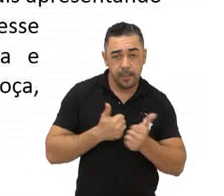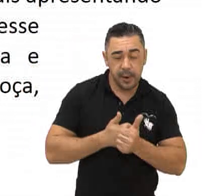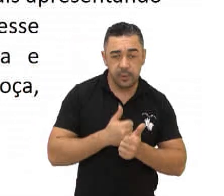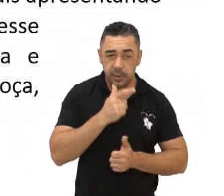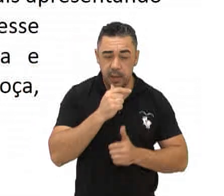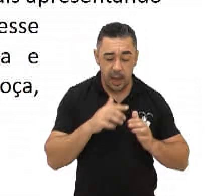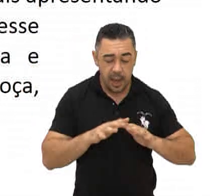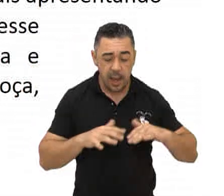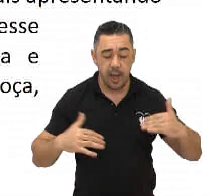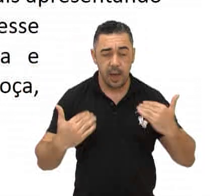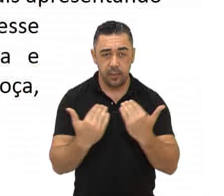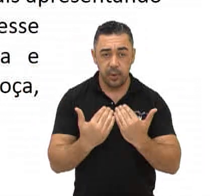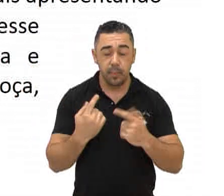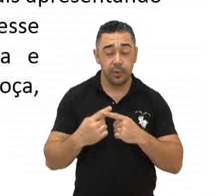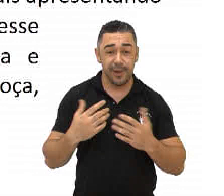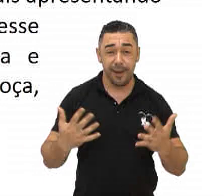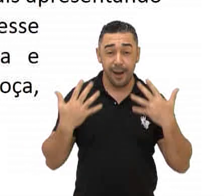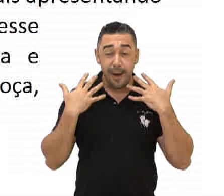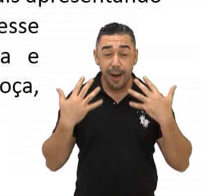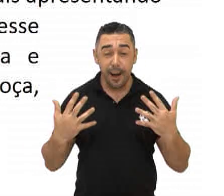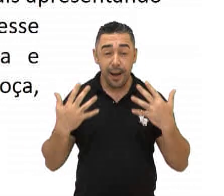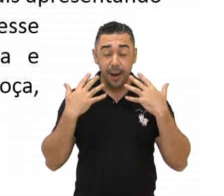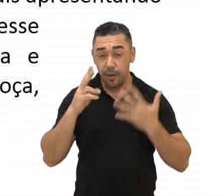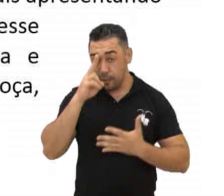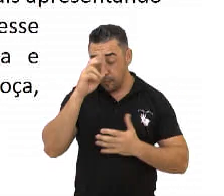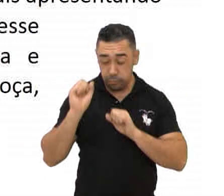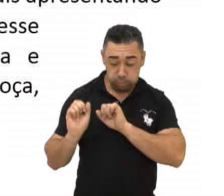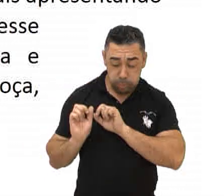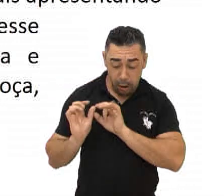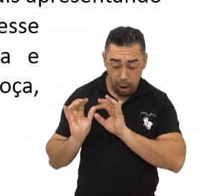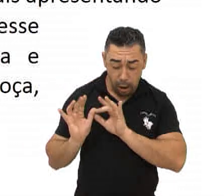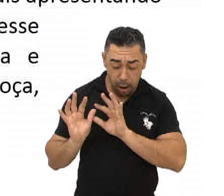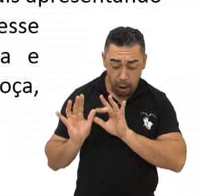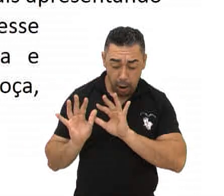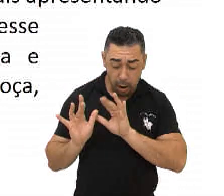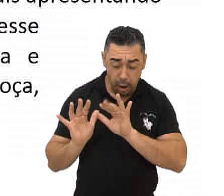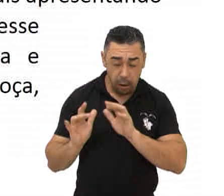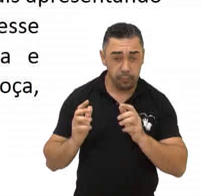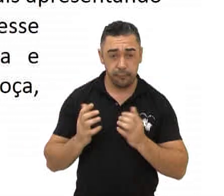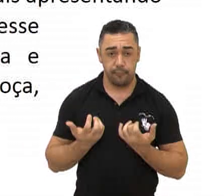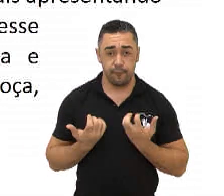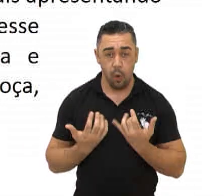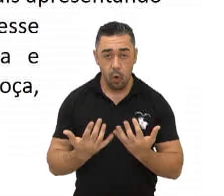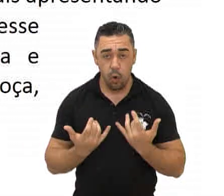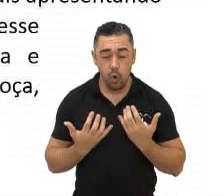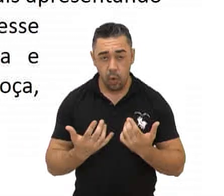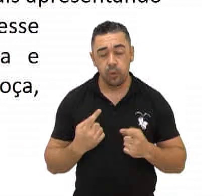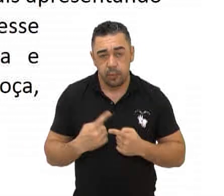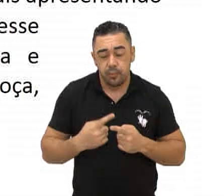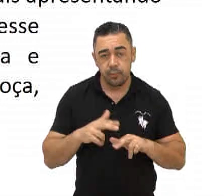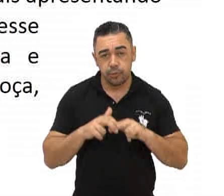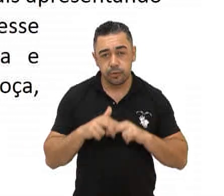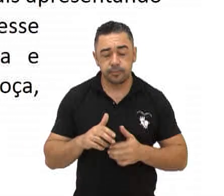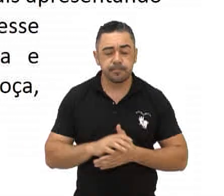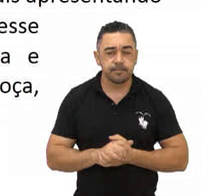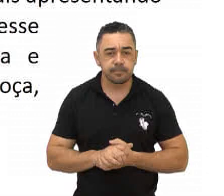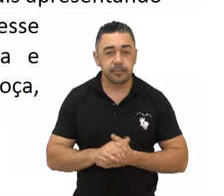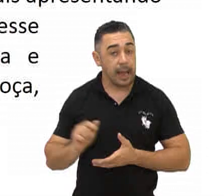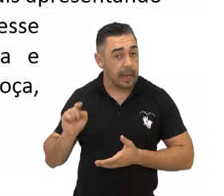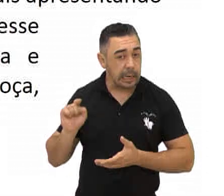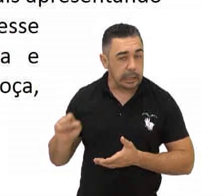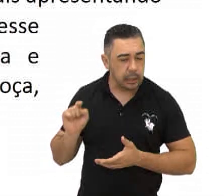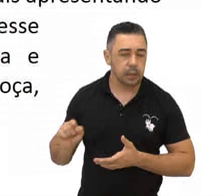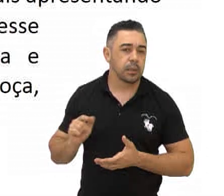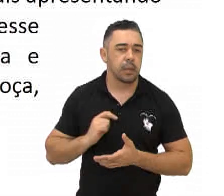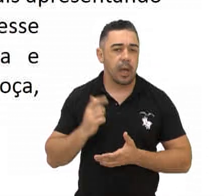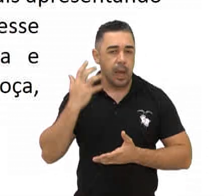poucos refúgios para o calor escaldante que emana de uma terra arrasada por numerosos e devastadores incêndios. Ali,